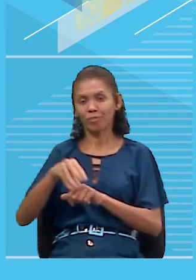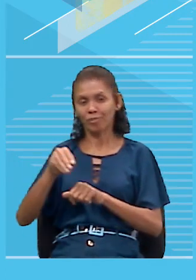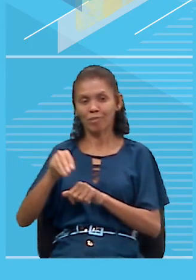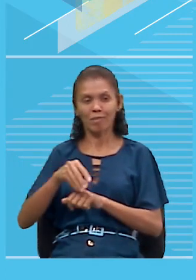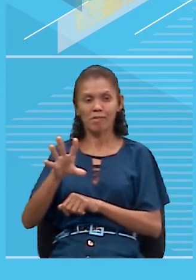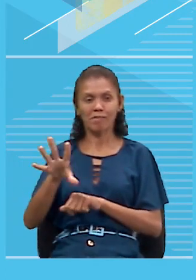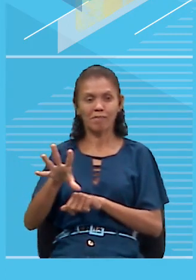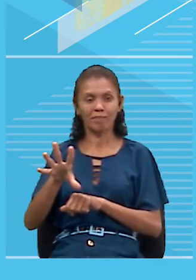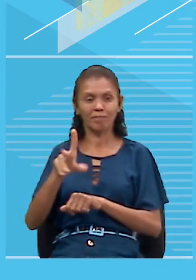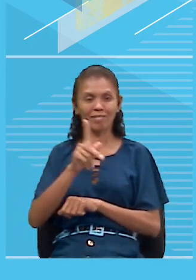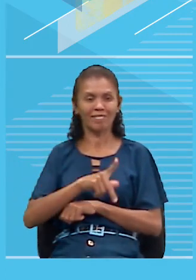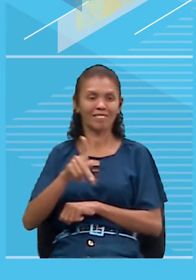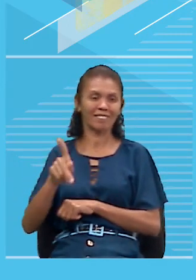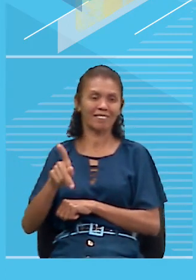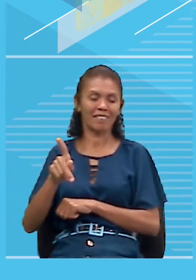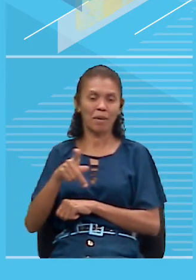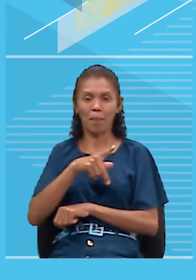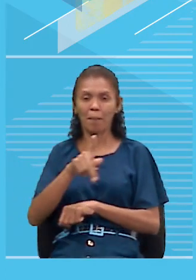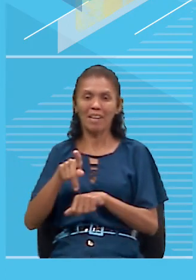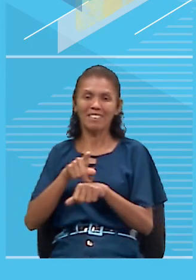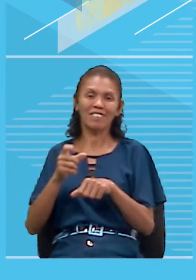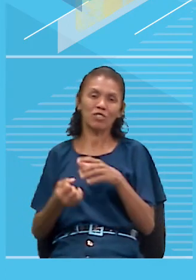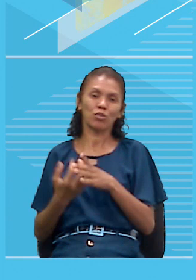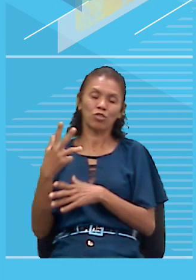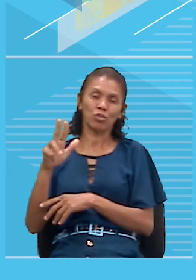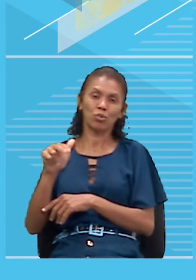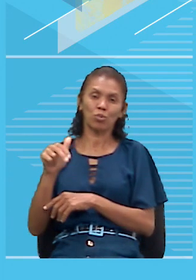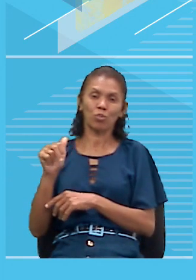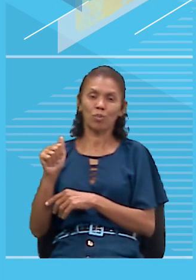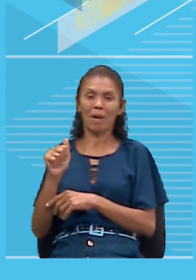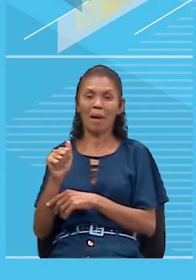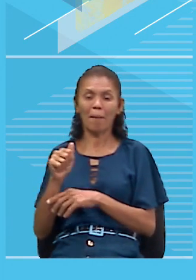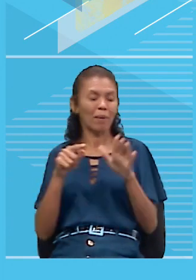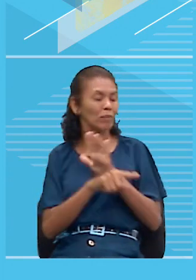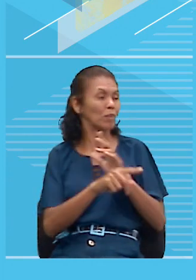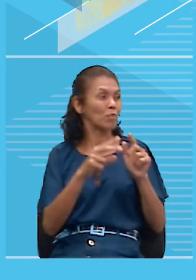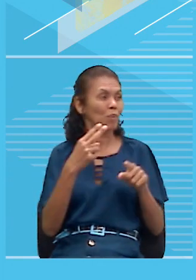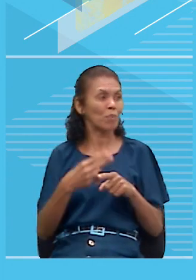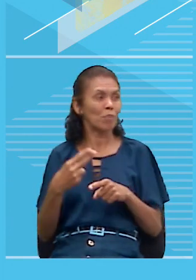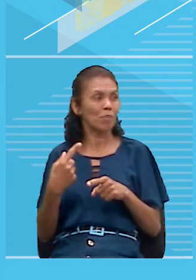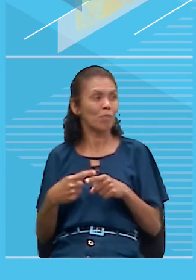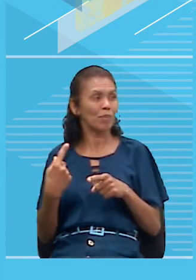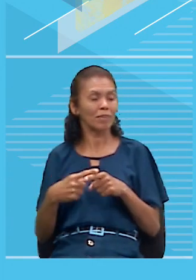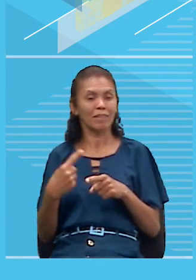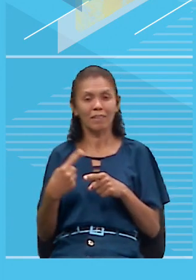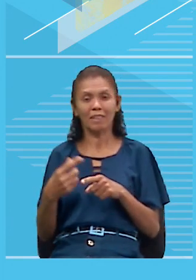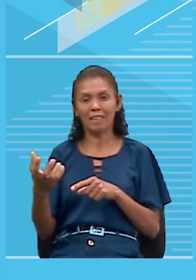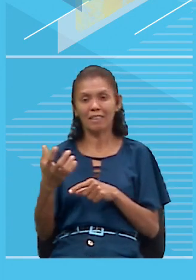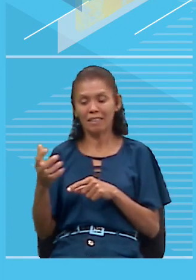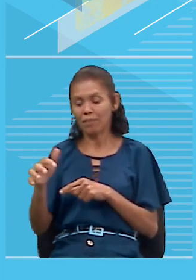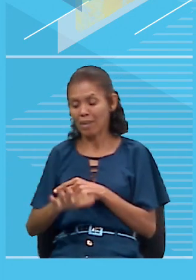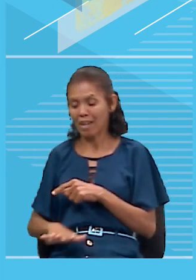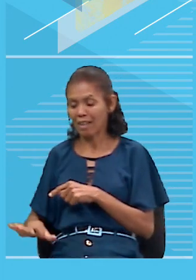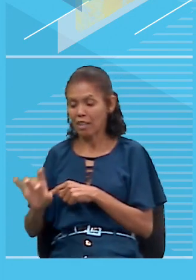mostram que esse país não vai surgir nunca porque meu amigo eles querem um pedacinho só de gente boa